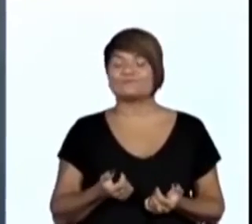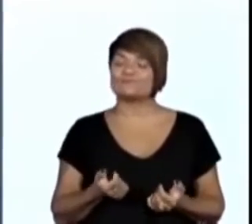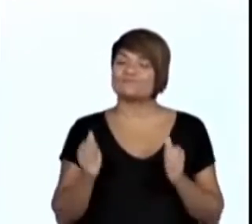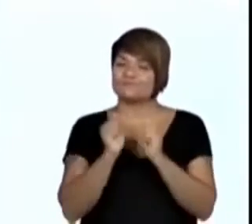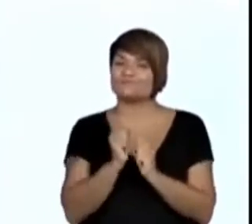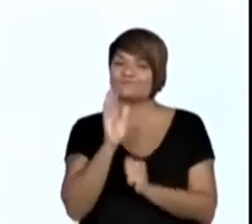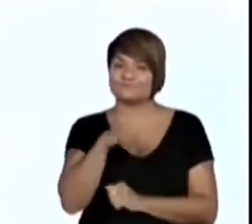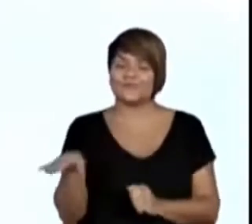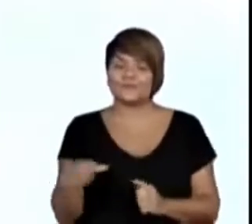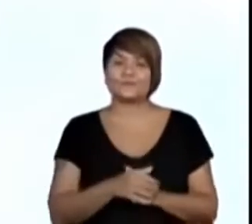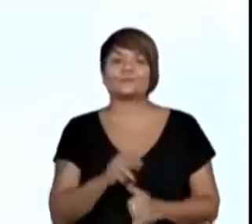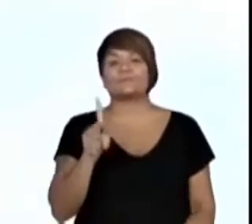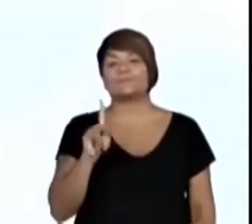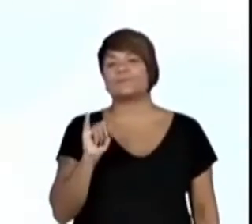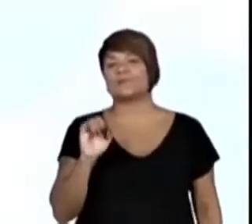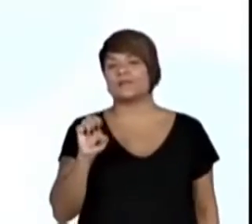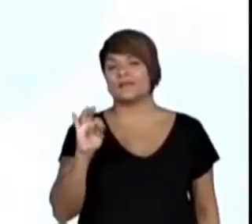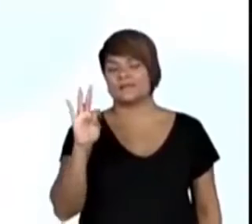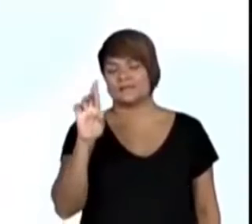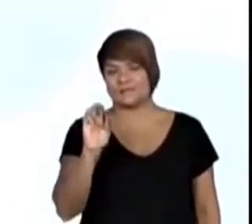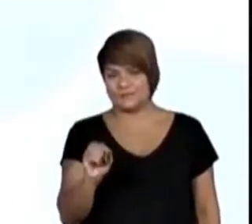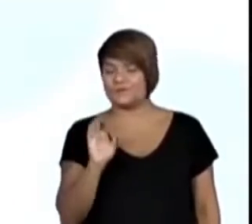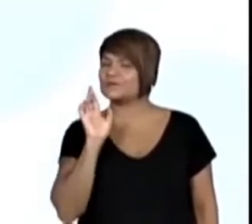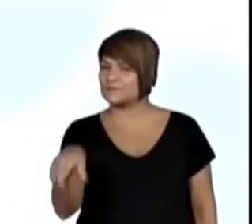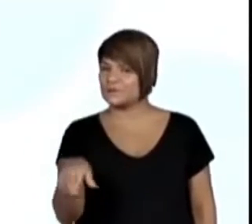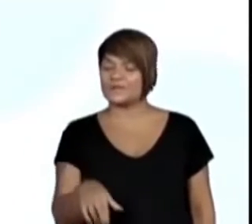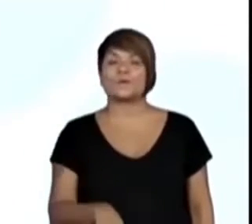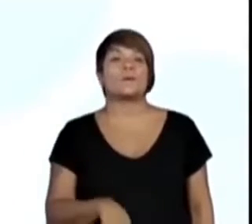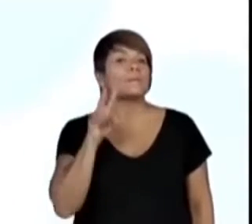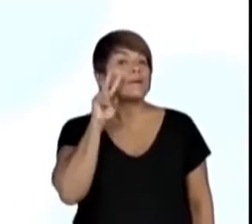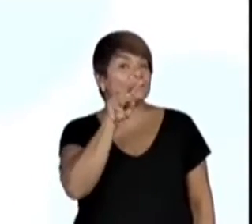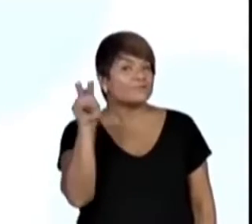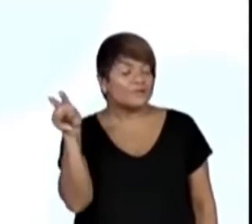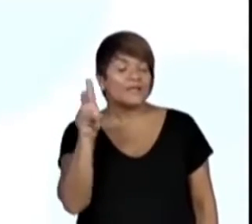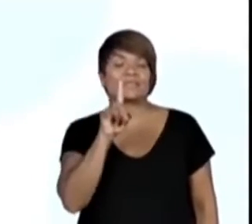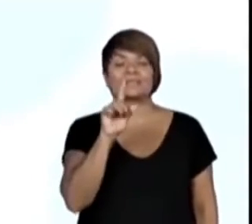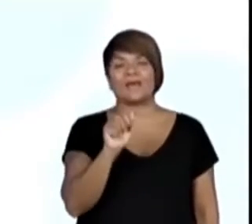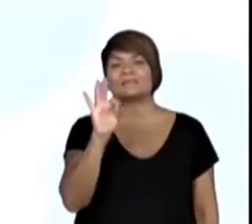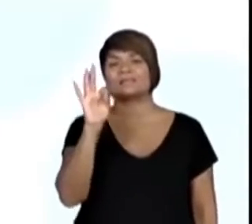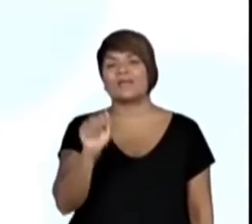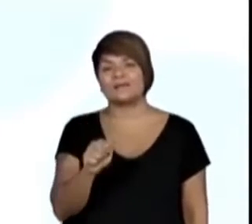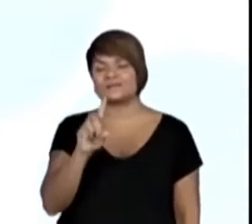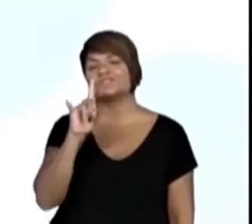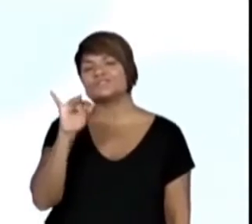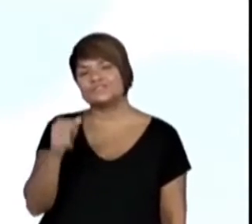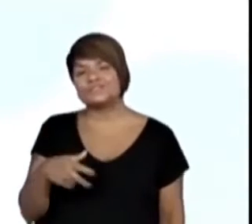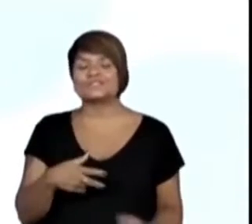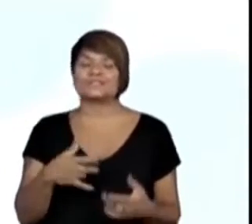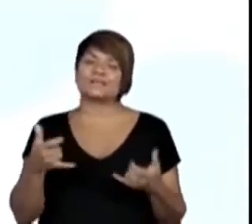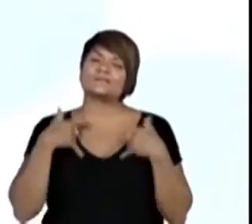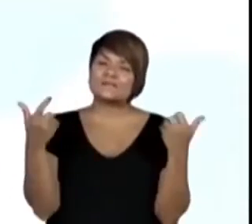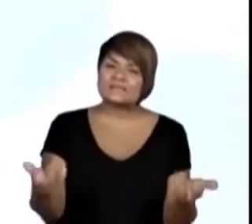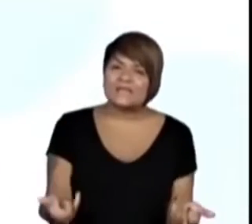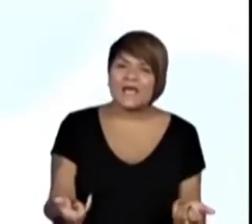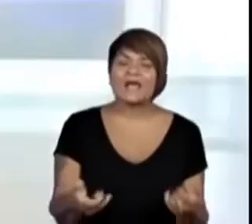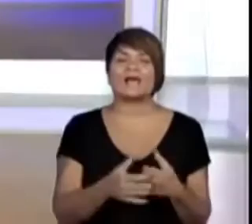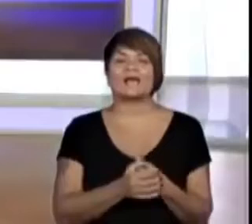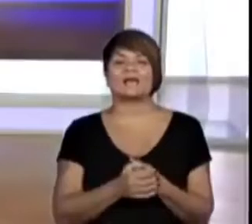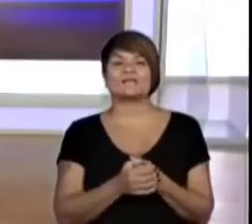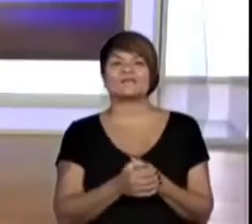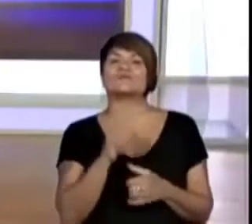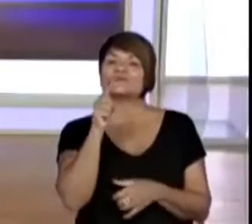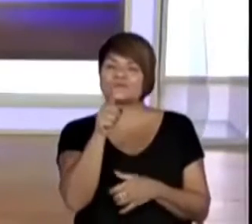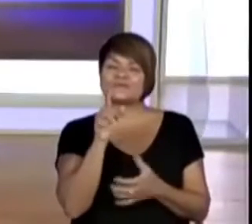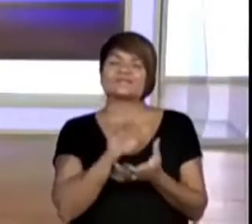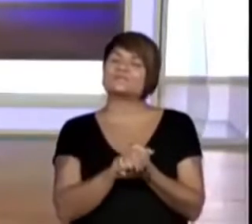bem. E o Pietro respondeu para a Pro. Para ver a data, muito bem, os aniversários, vocês estão